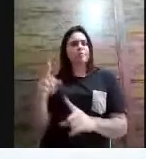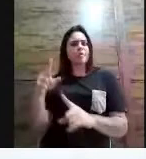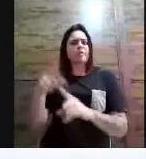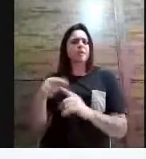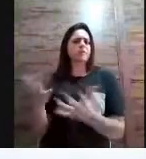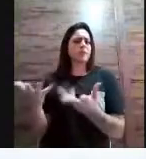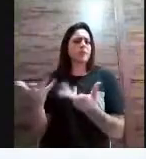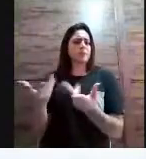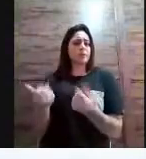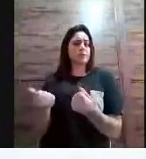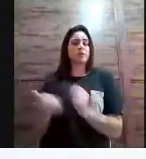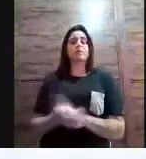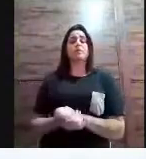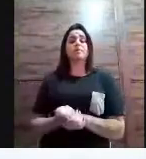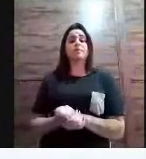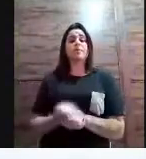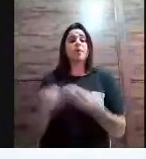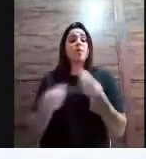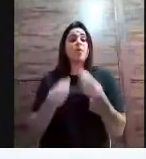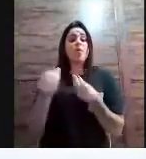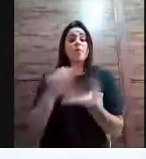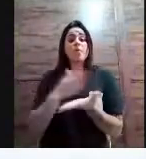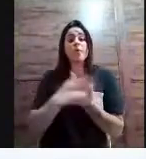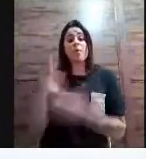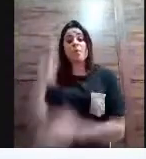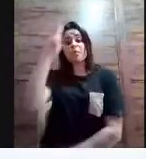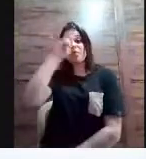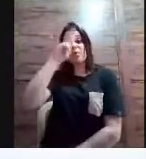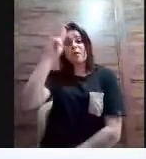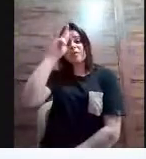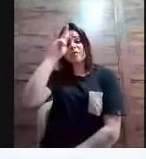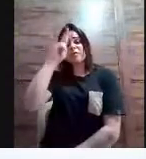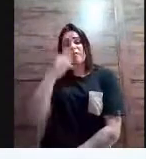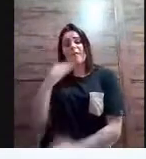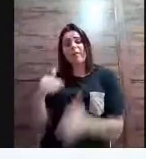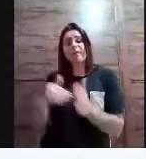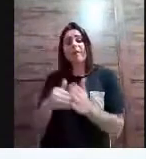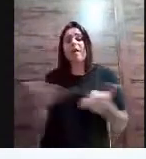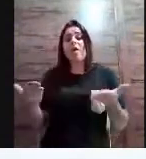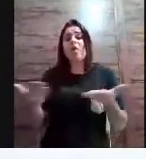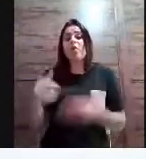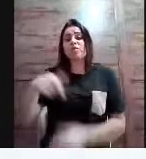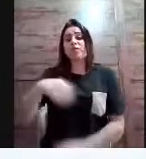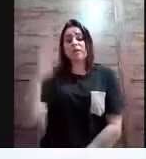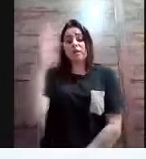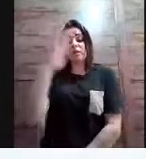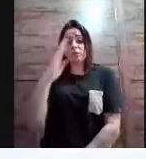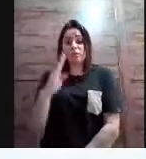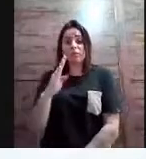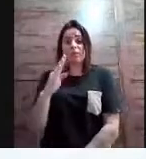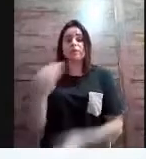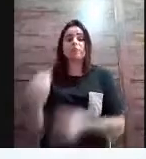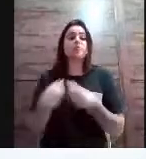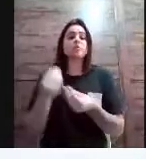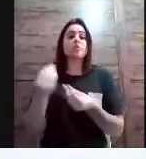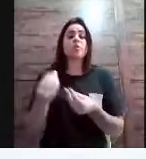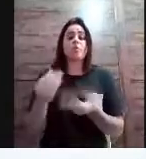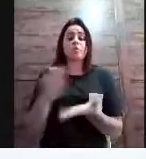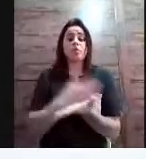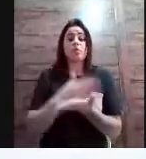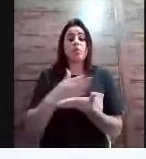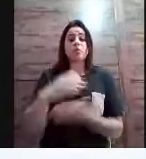a história da AIDS no Brasil, a forma como ela evoluiu, ela foi muito importante uma ação do governo em 96,